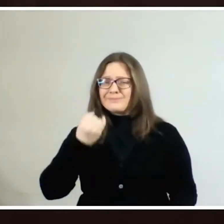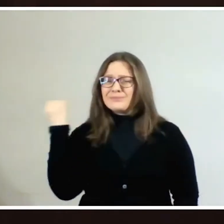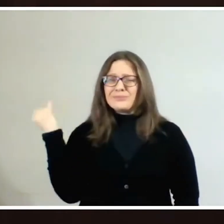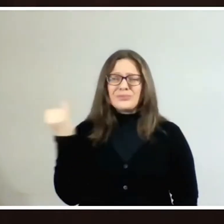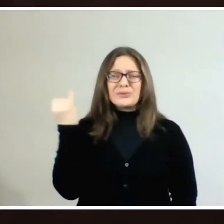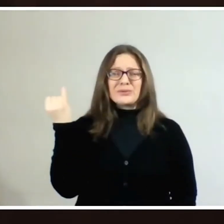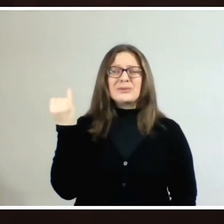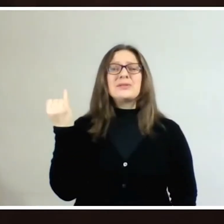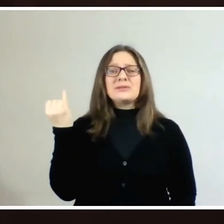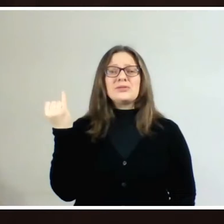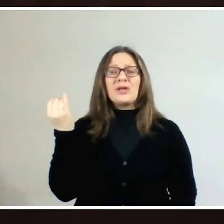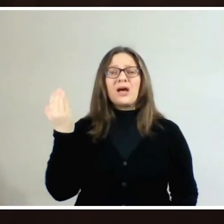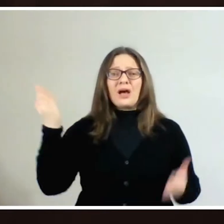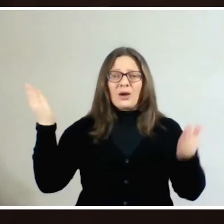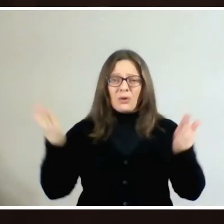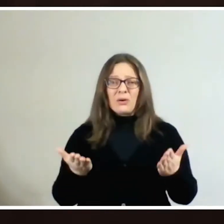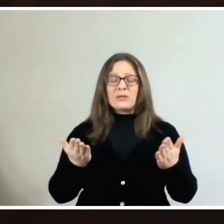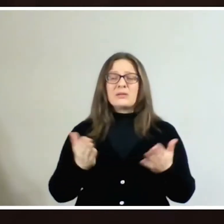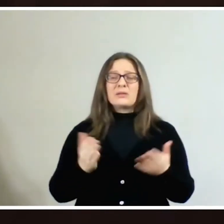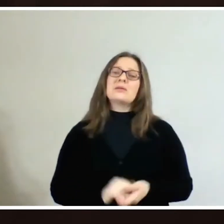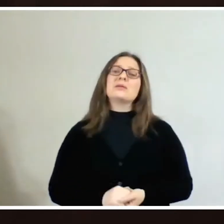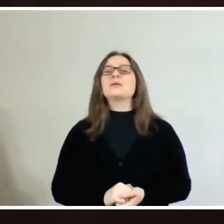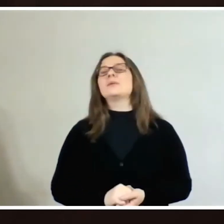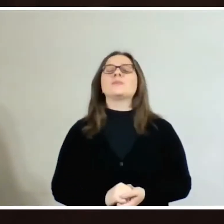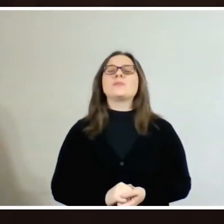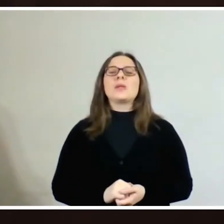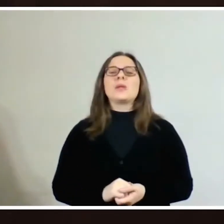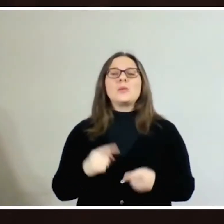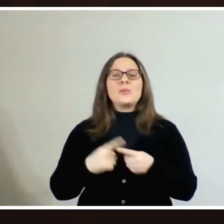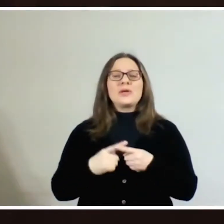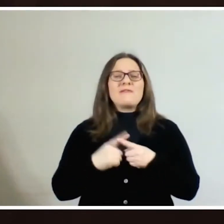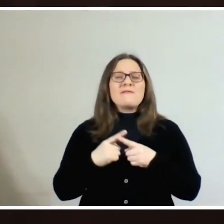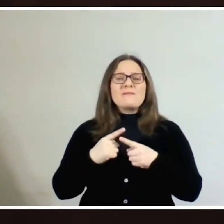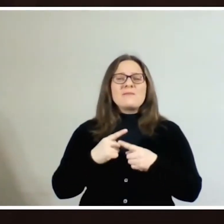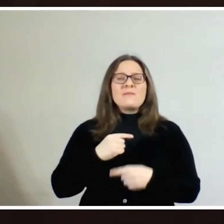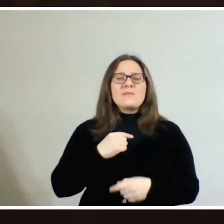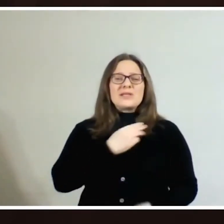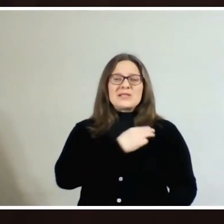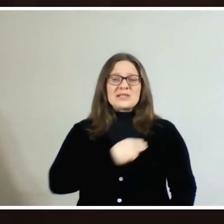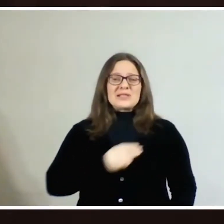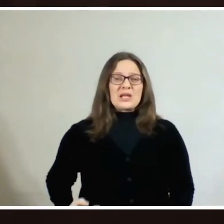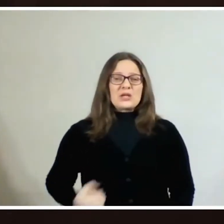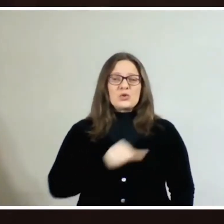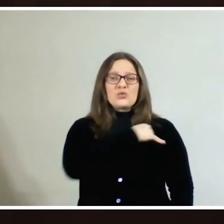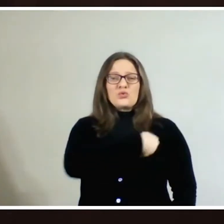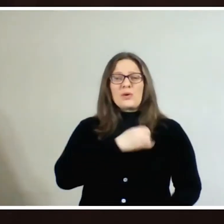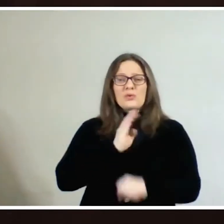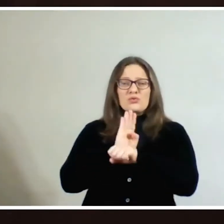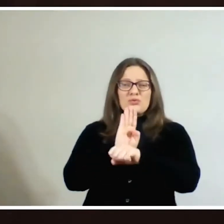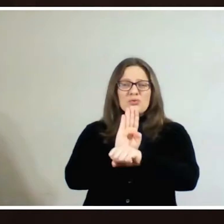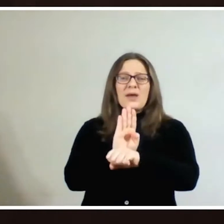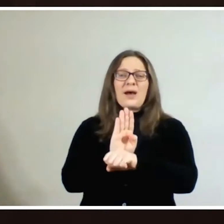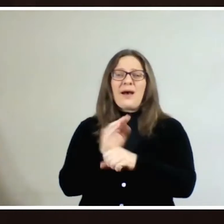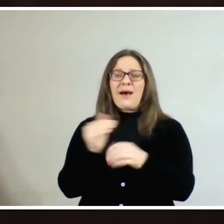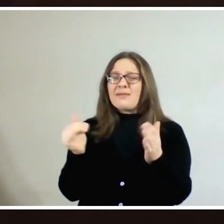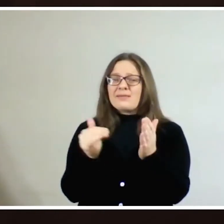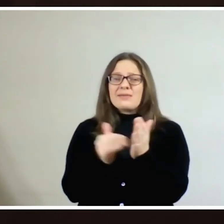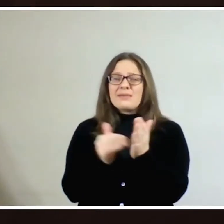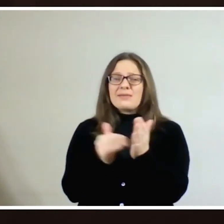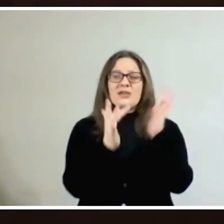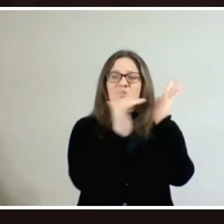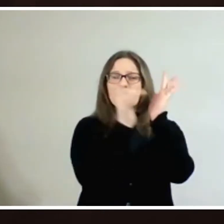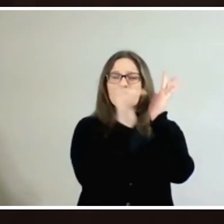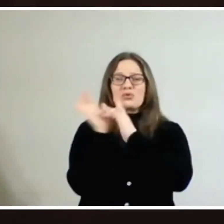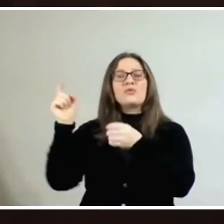agora. Vai nos ajudar daqui para frente, até a volta do Senhor, né? Então ele vai nos ajudar